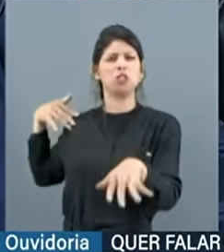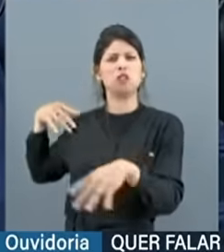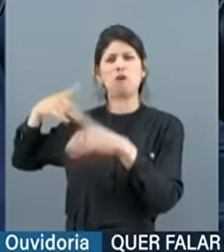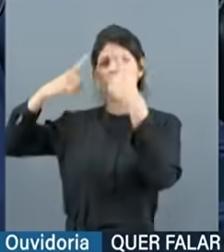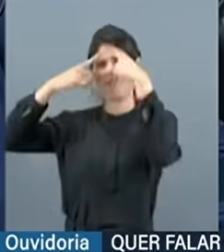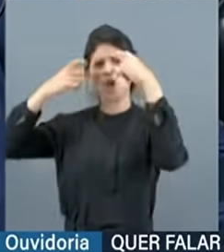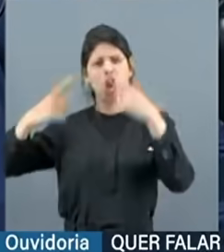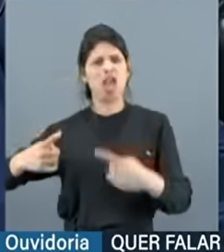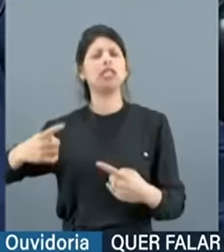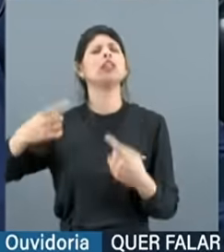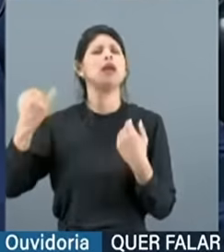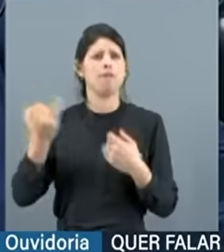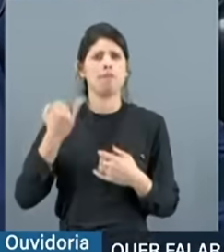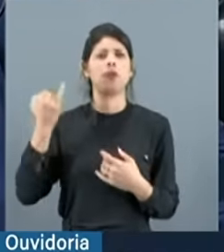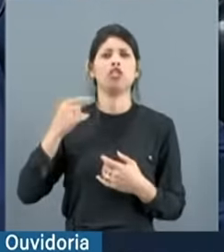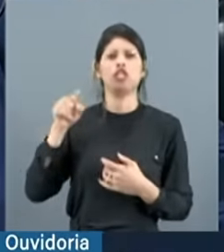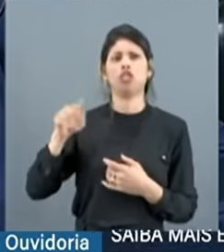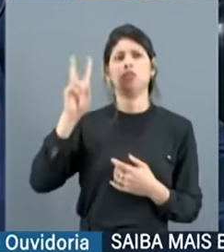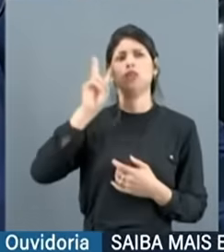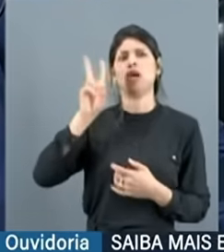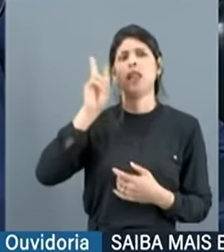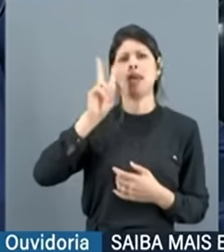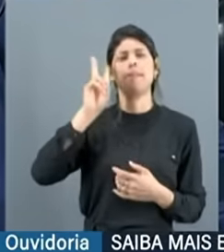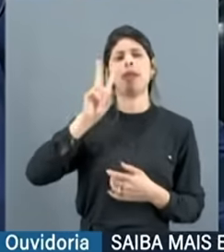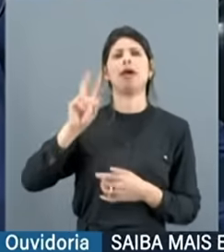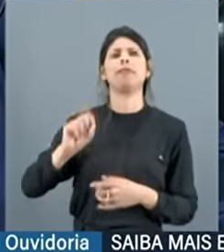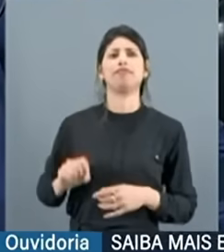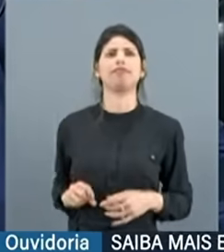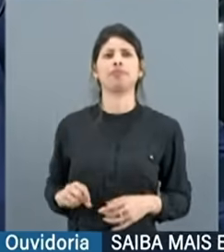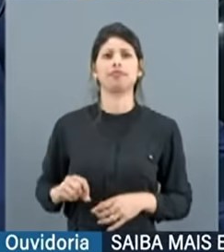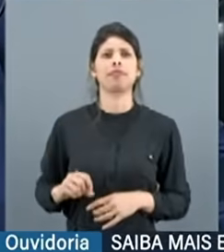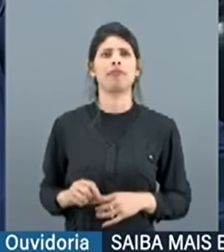importante a gente rememorar o que é uma manifestação violenta.